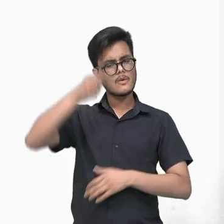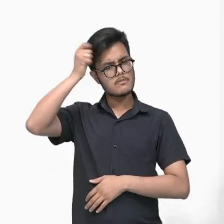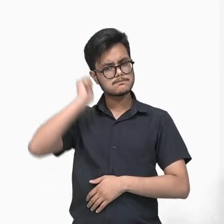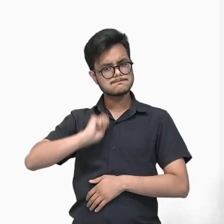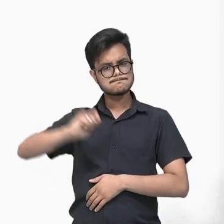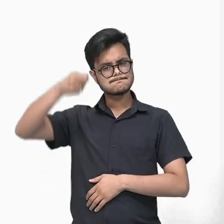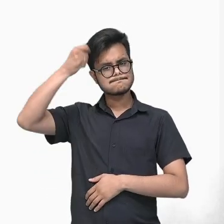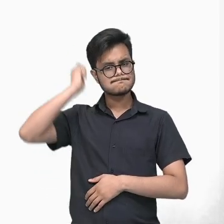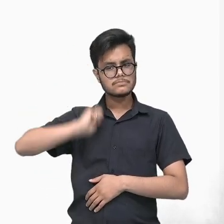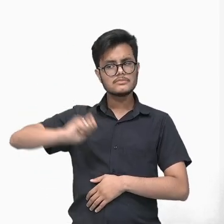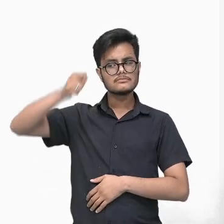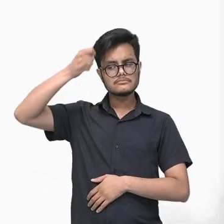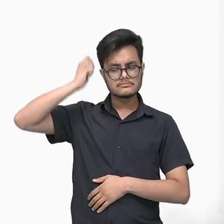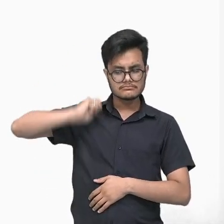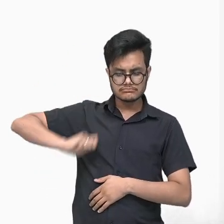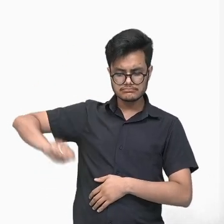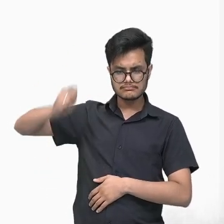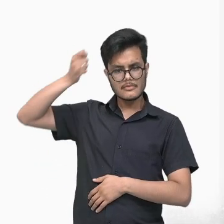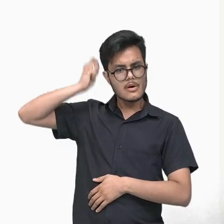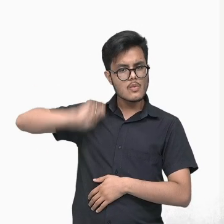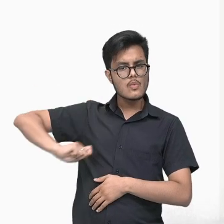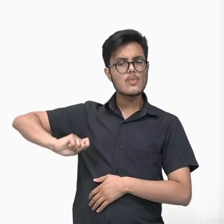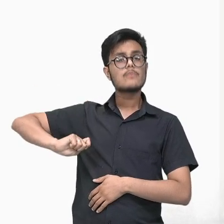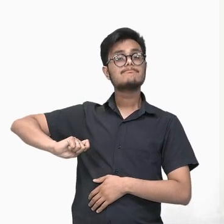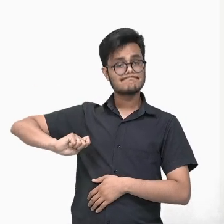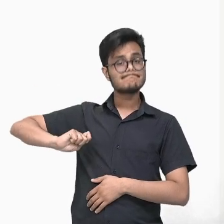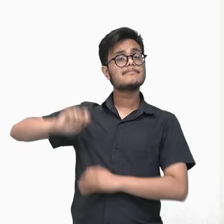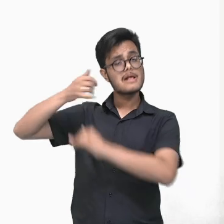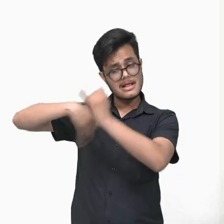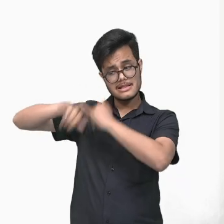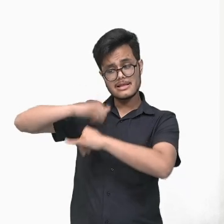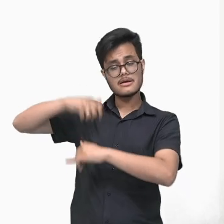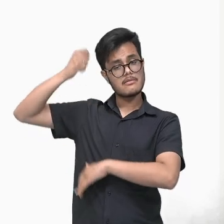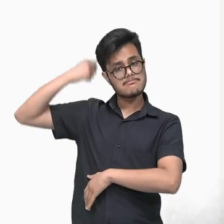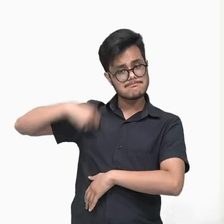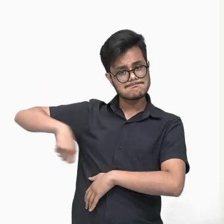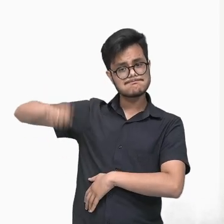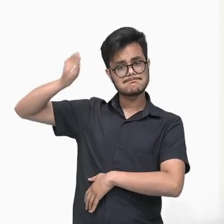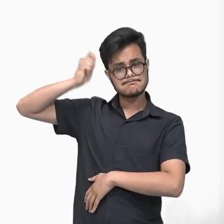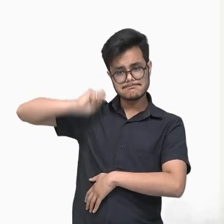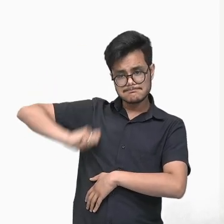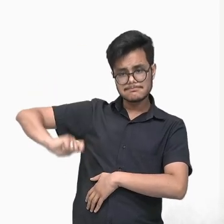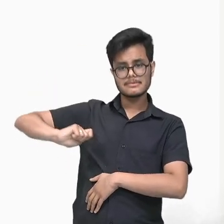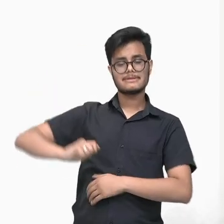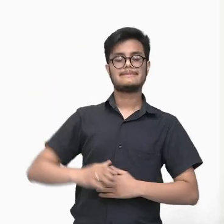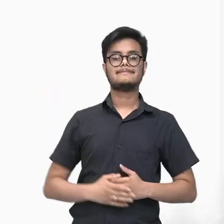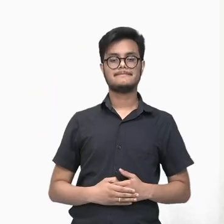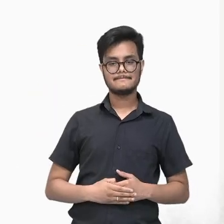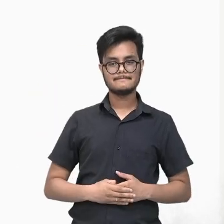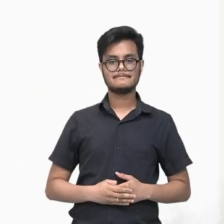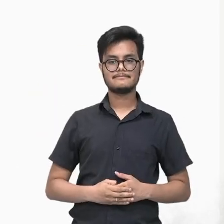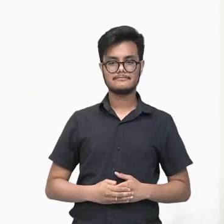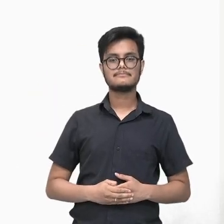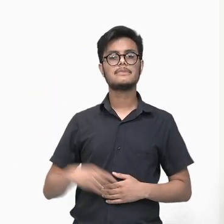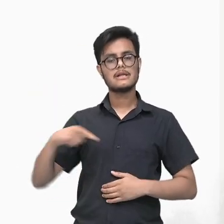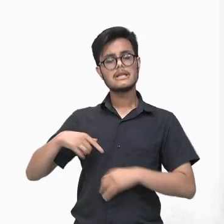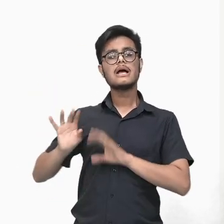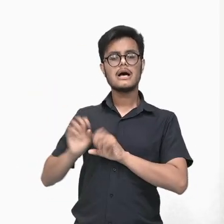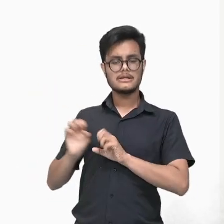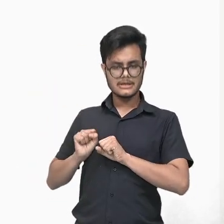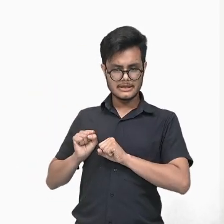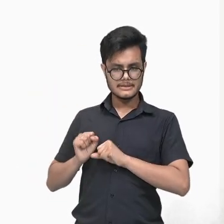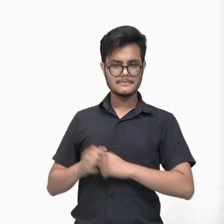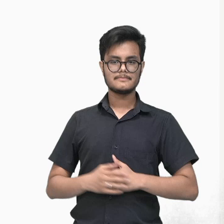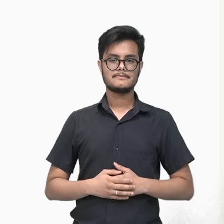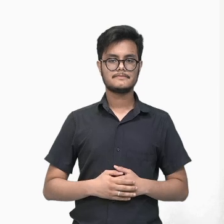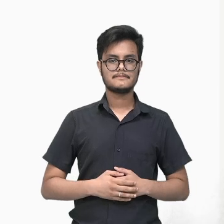fica eletrizado ao ser atritado nos cabelos de uma pessoa e passa a atrair esses